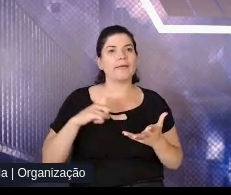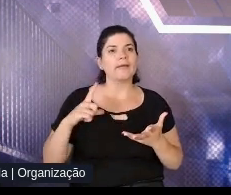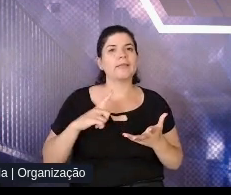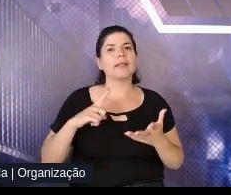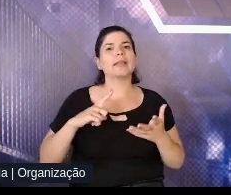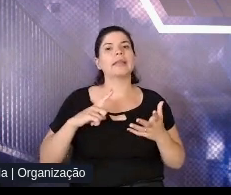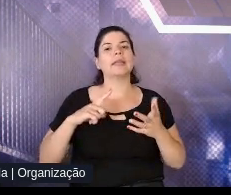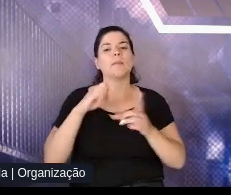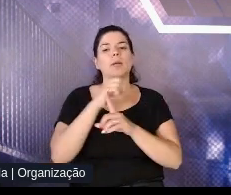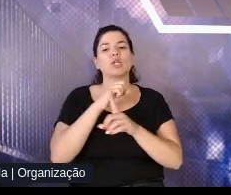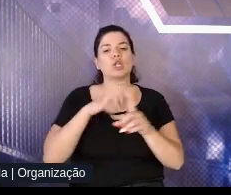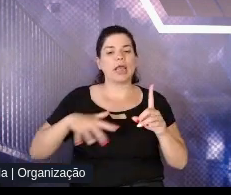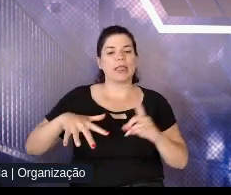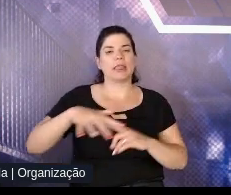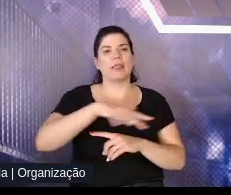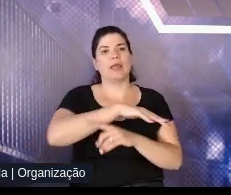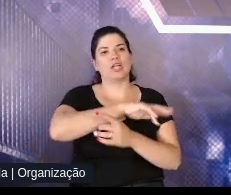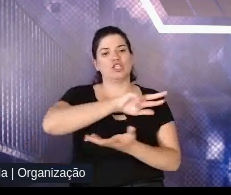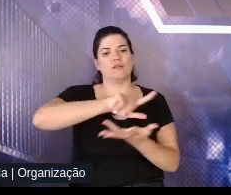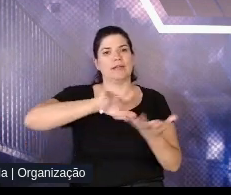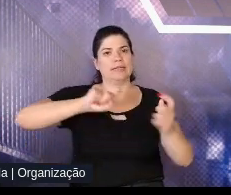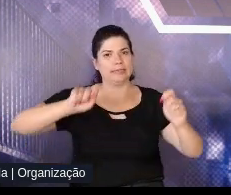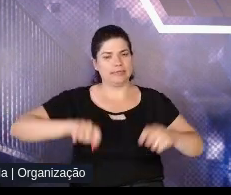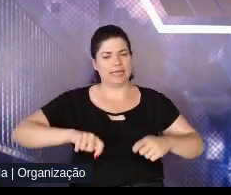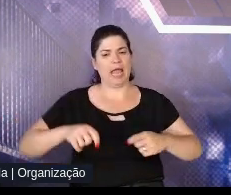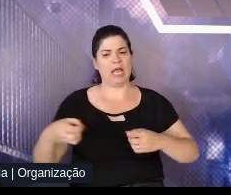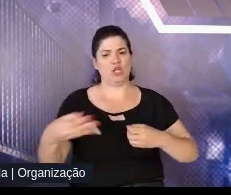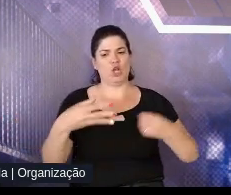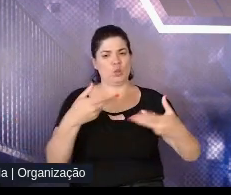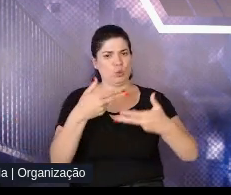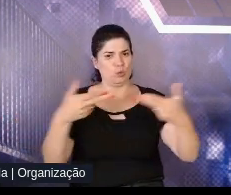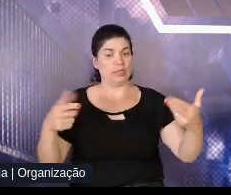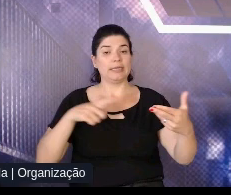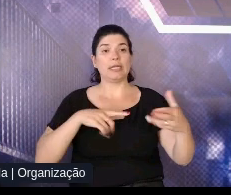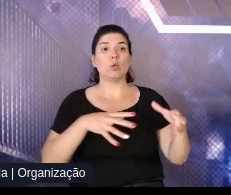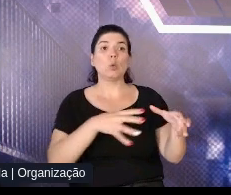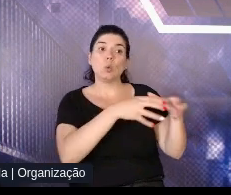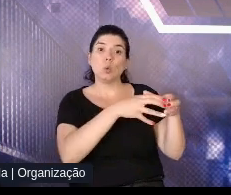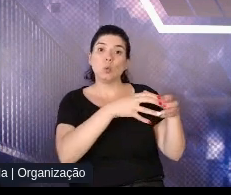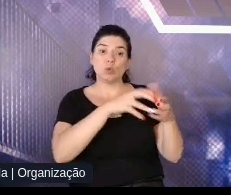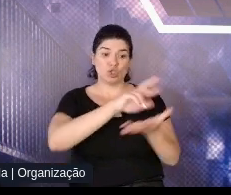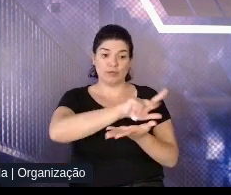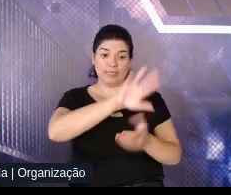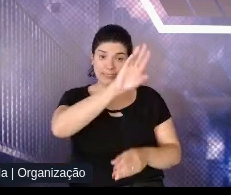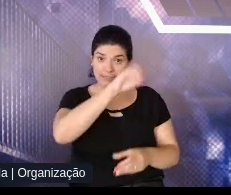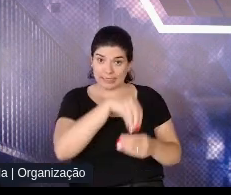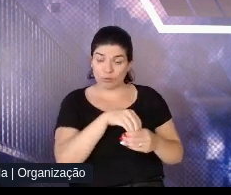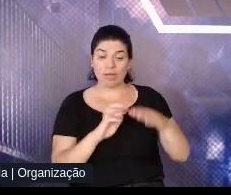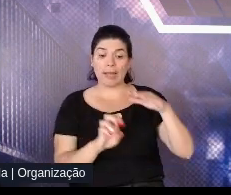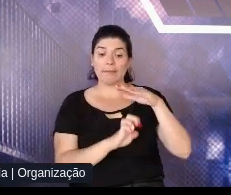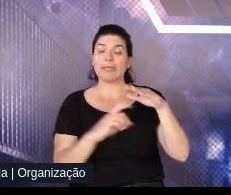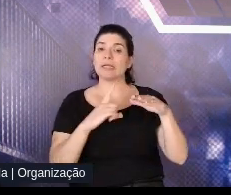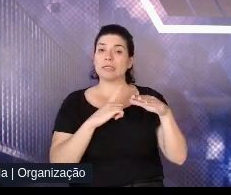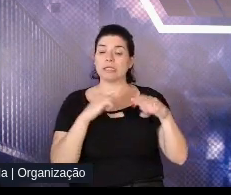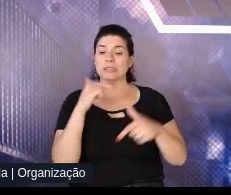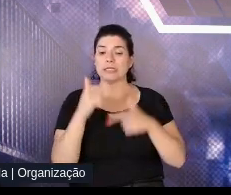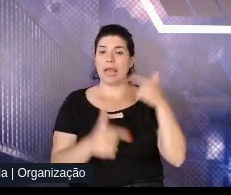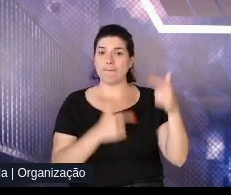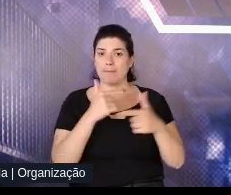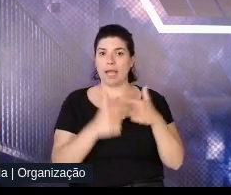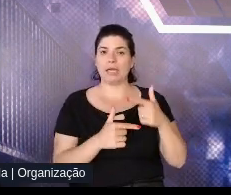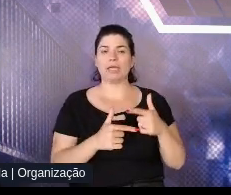sociedade diversa, de promover inovação, é que nós temos grupos de diversidade. Então, dentro da empresa, a gente trabalha